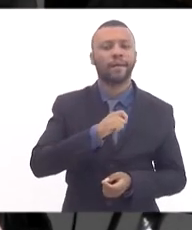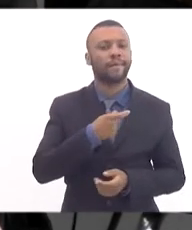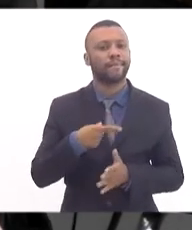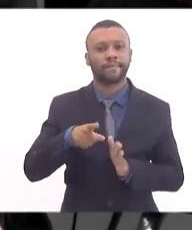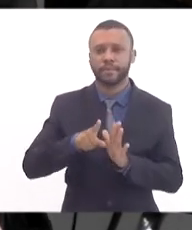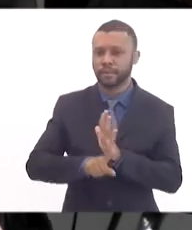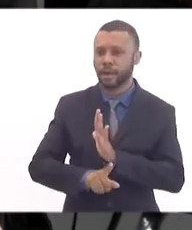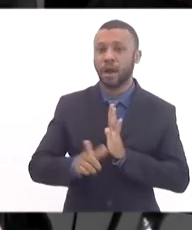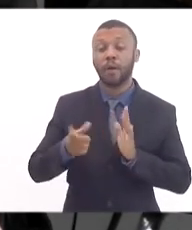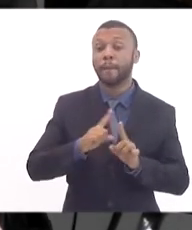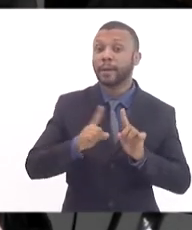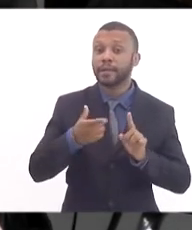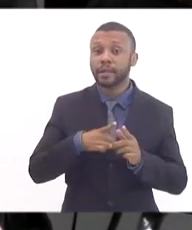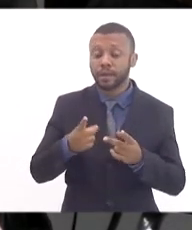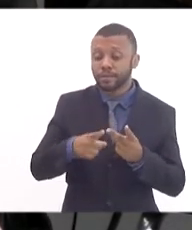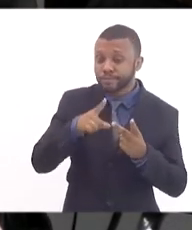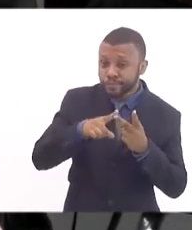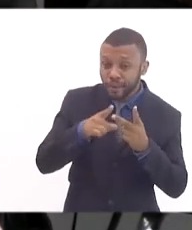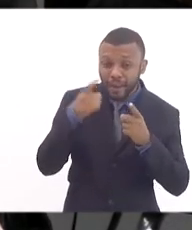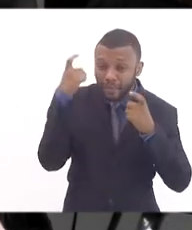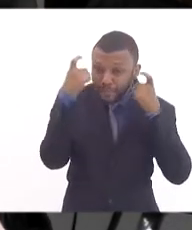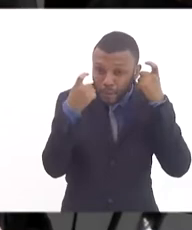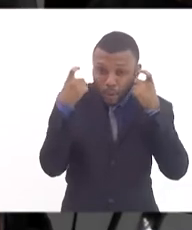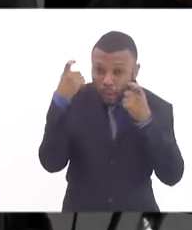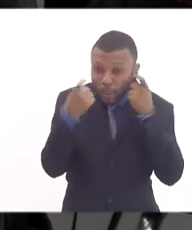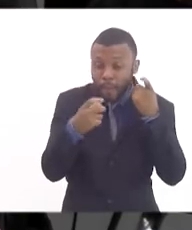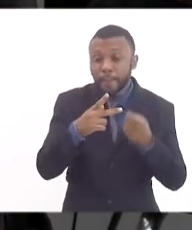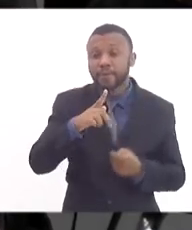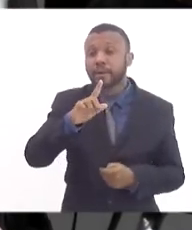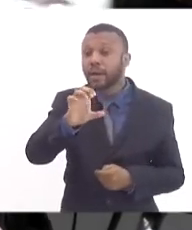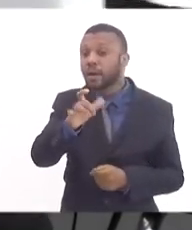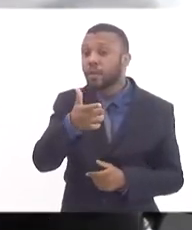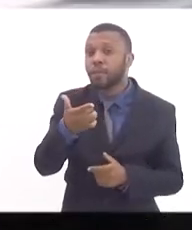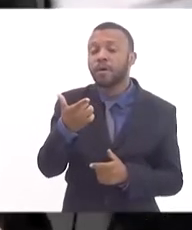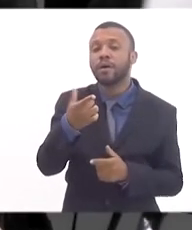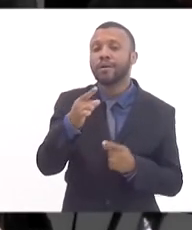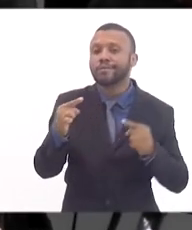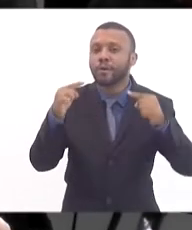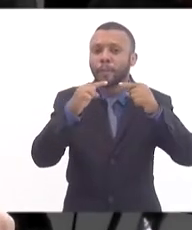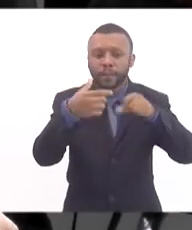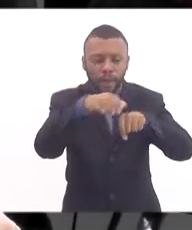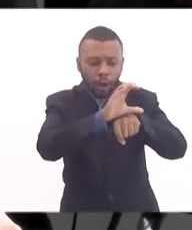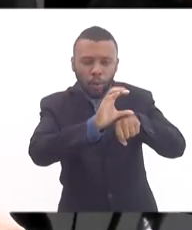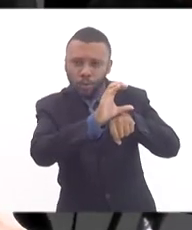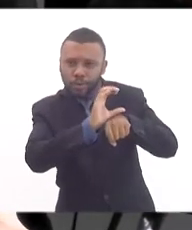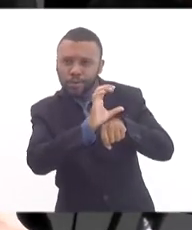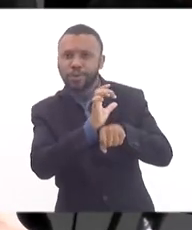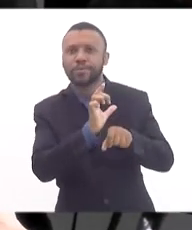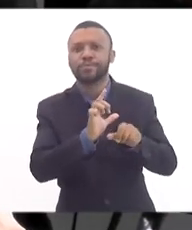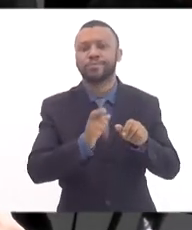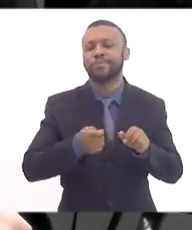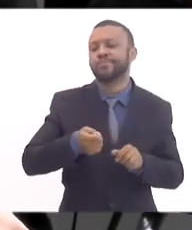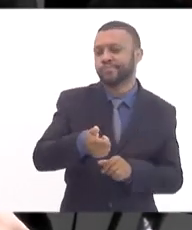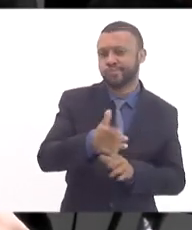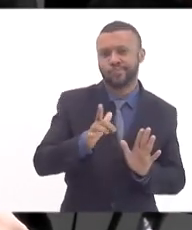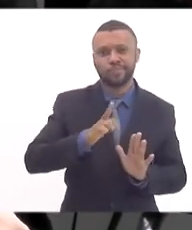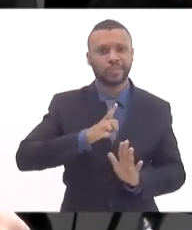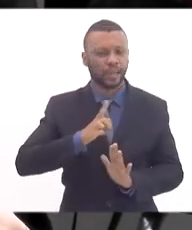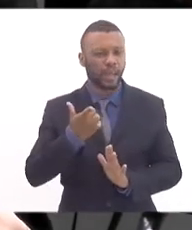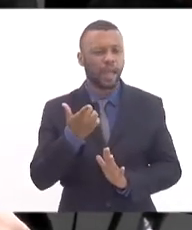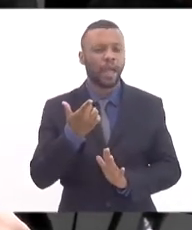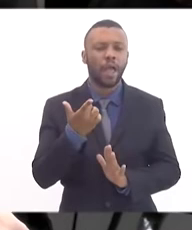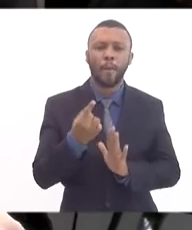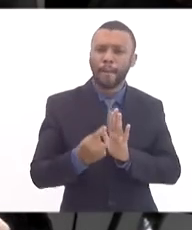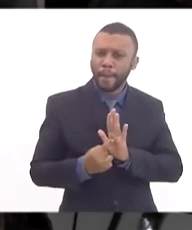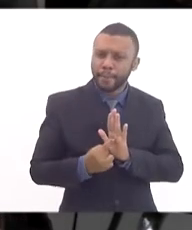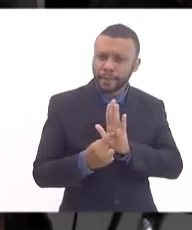que preocupa a PG quanto à constitucionalidade do benefício ela foi até de jantar o coração do Pedro